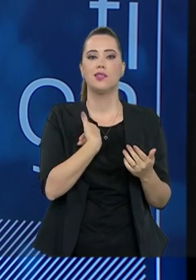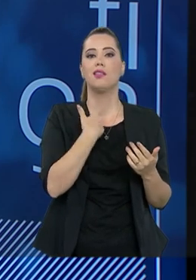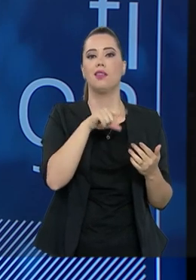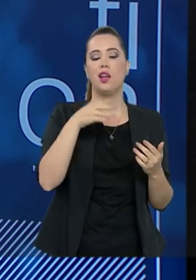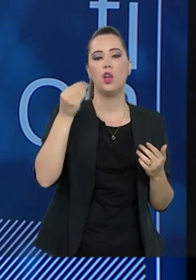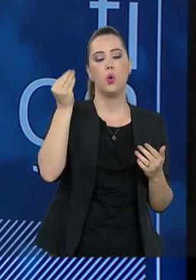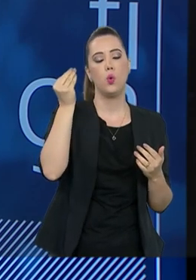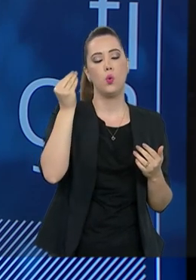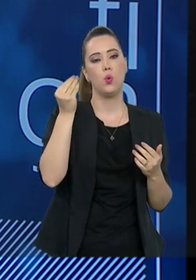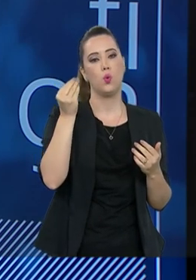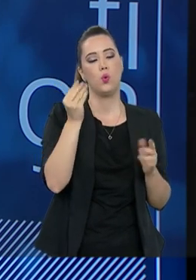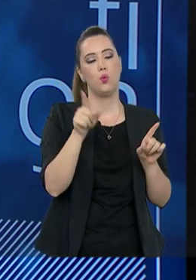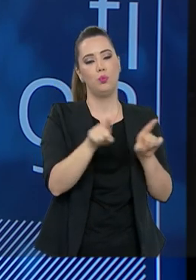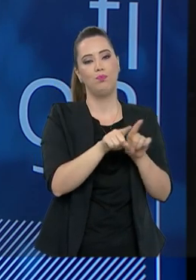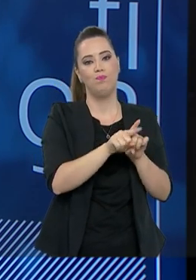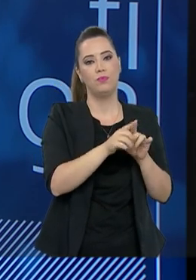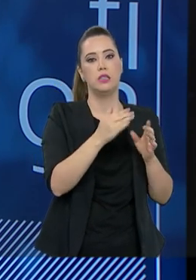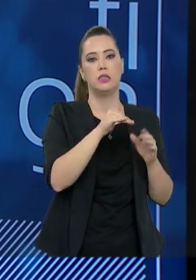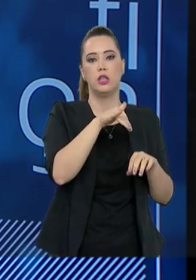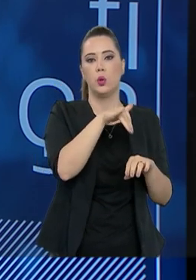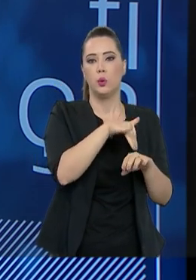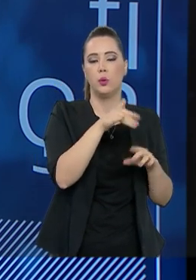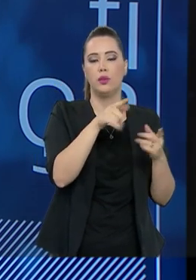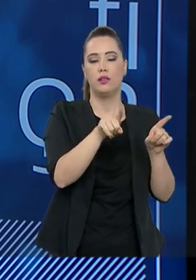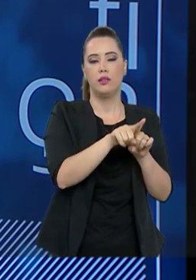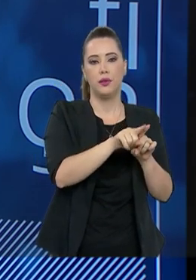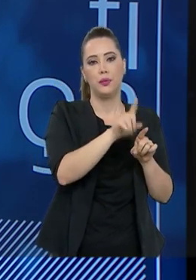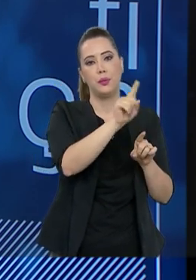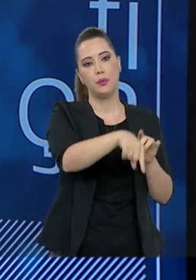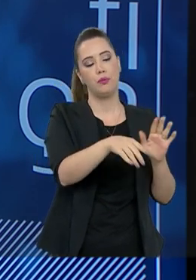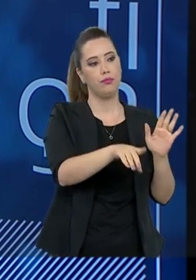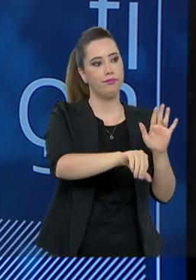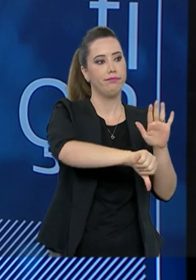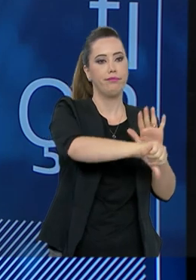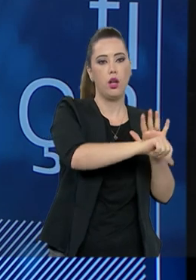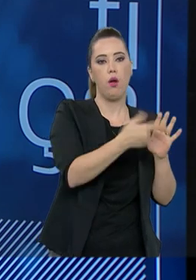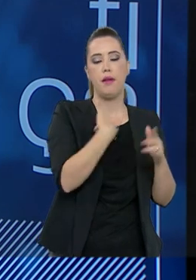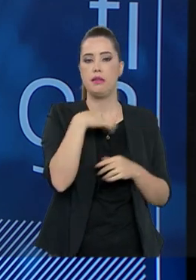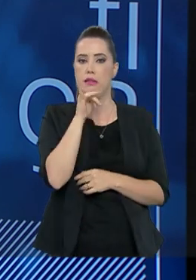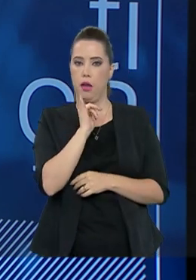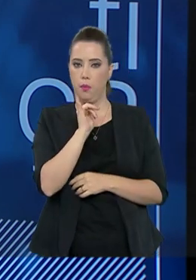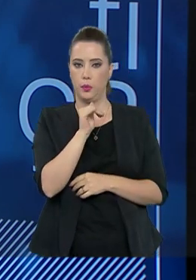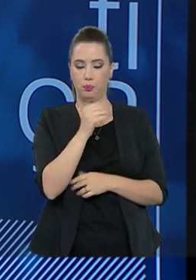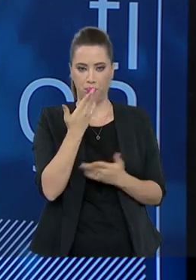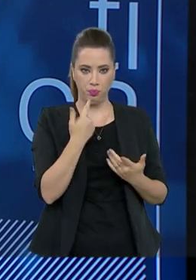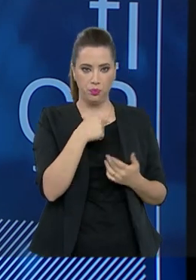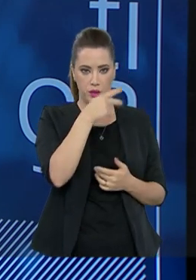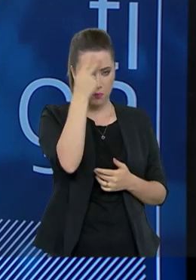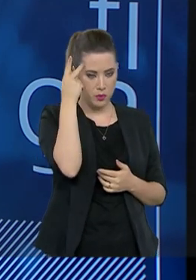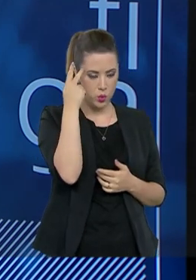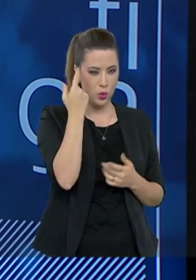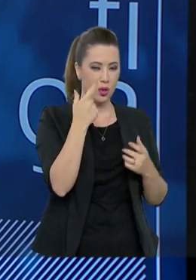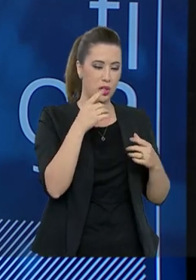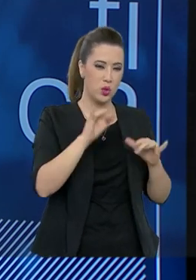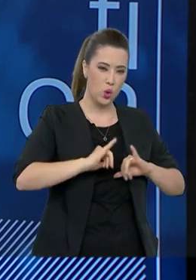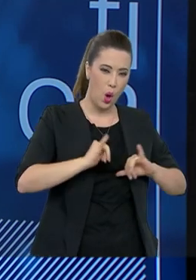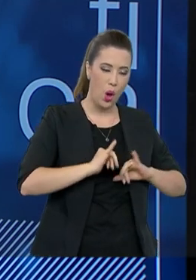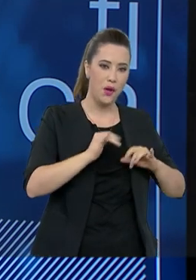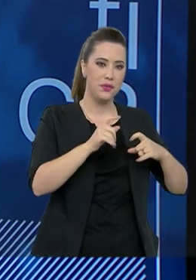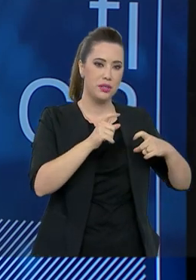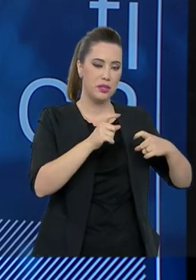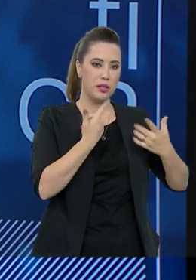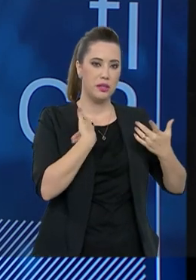crime ou também quem deixou o material biológico no corpo da vítima. Por exemplo, uma vítima de violência sexual, o criminoso pode ter deixado